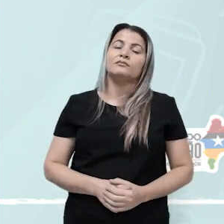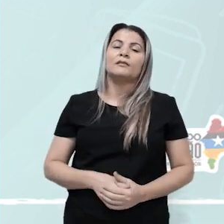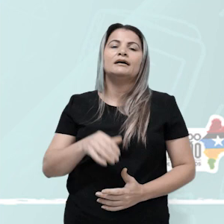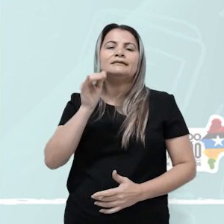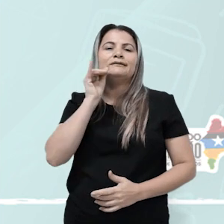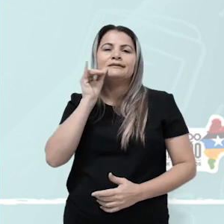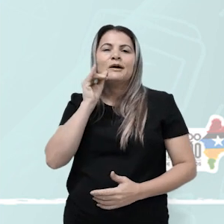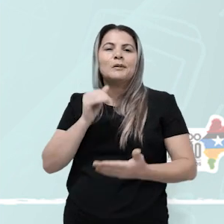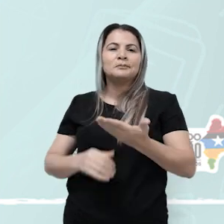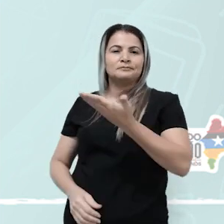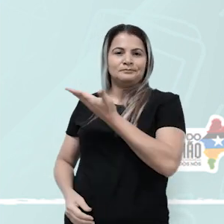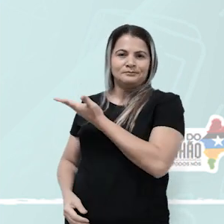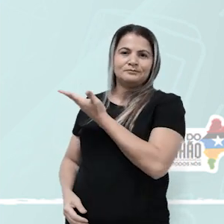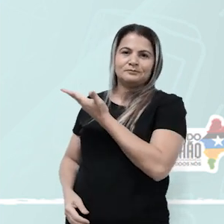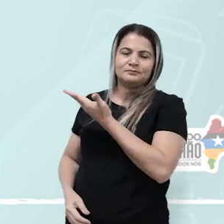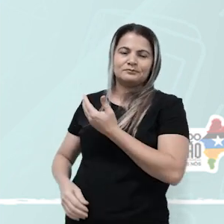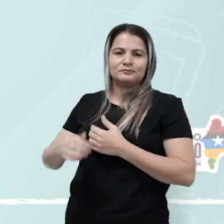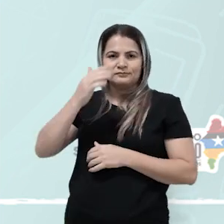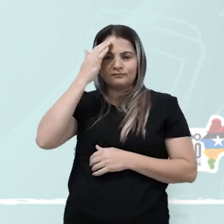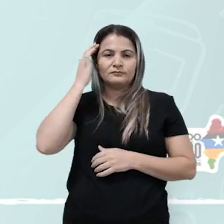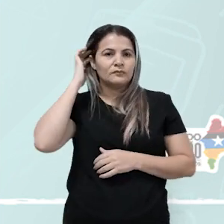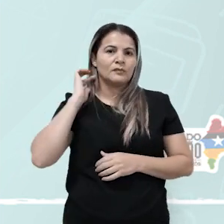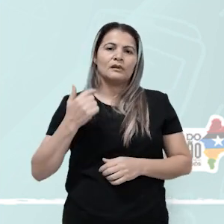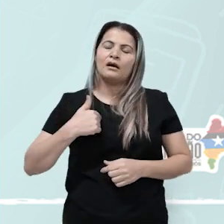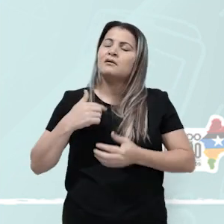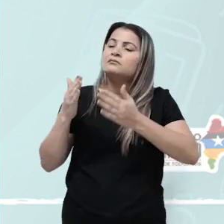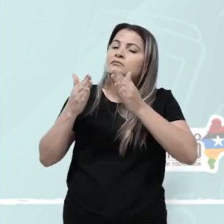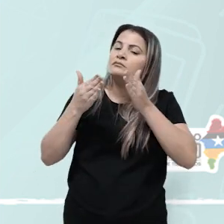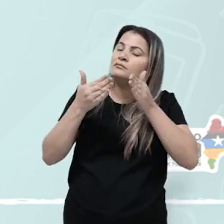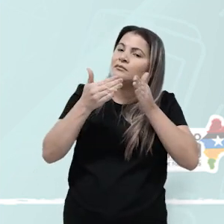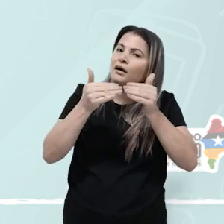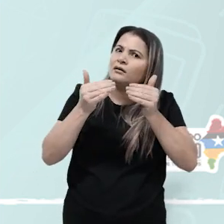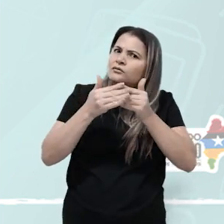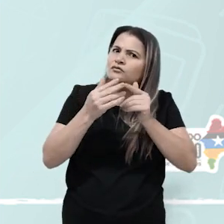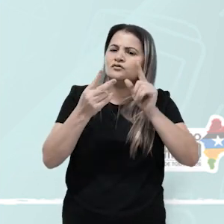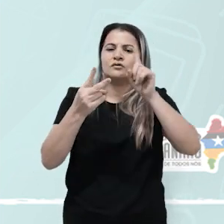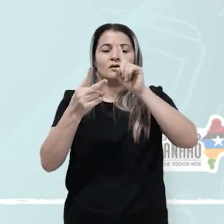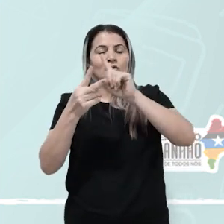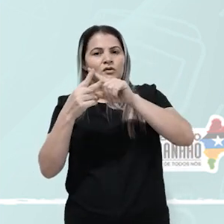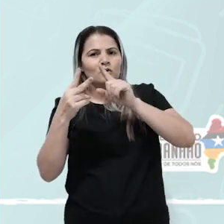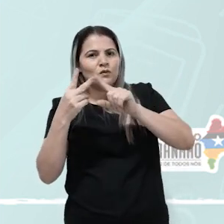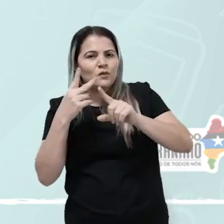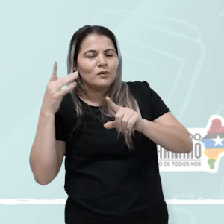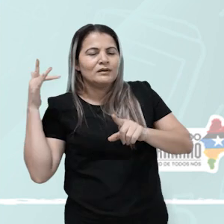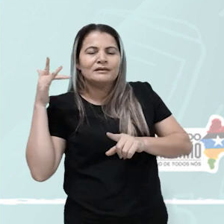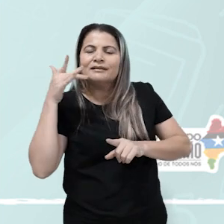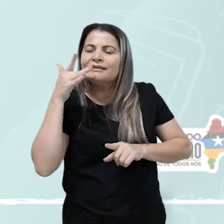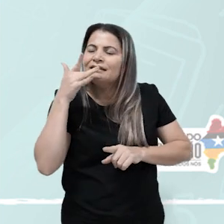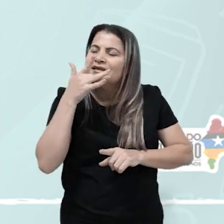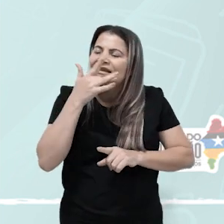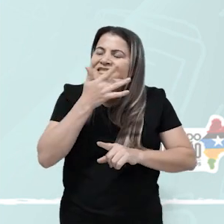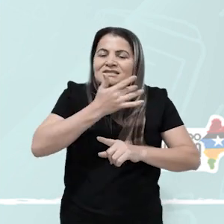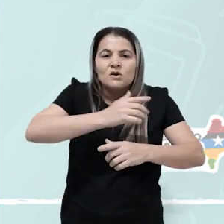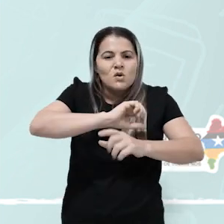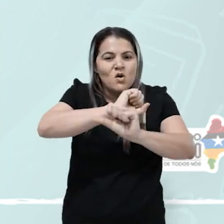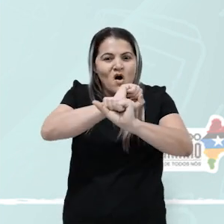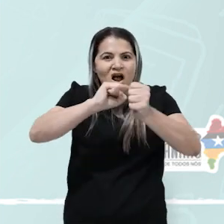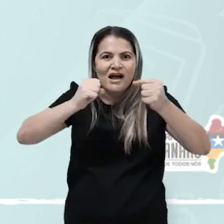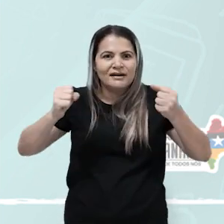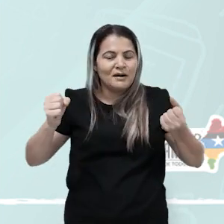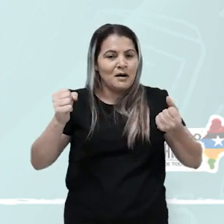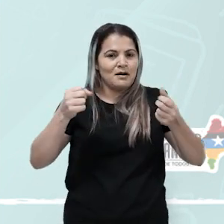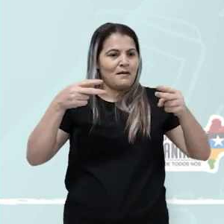exemplos aqui em português para o inglês. Eu pedi 2 deliciosas grandes pizzas para o